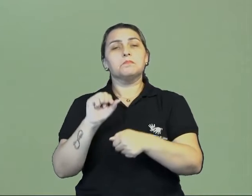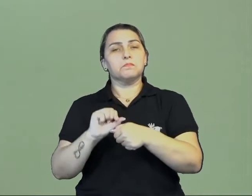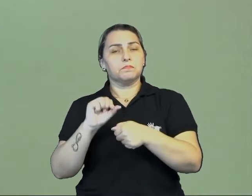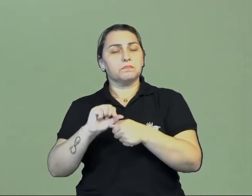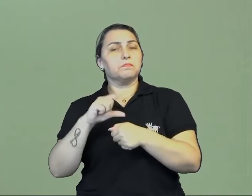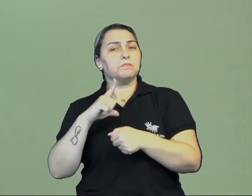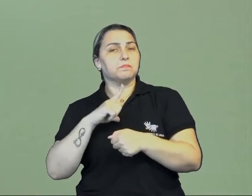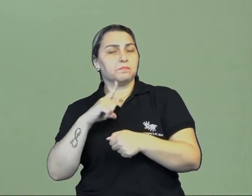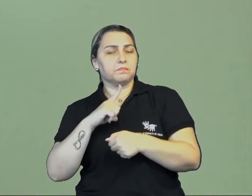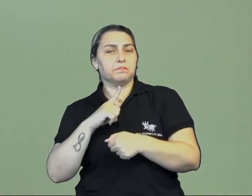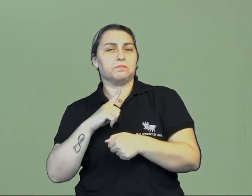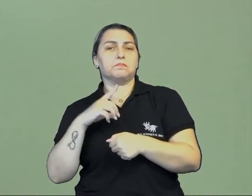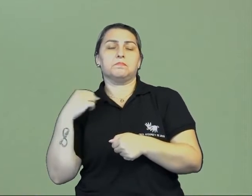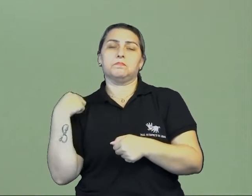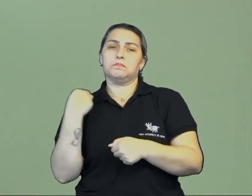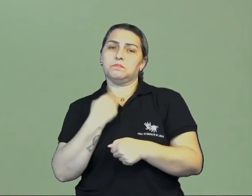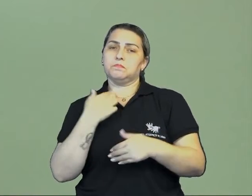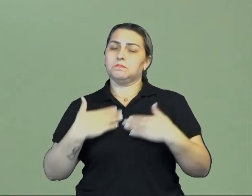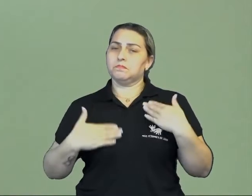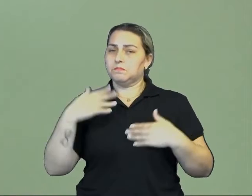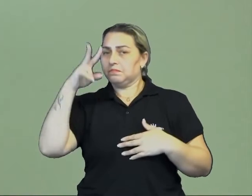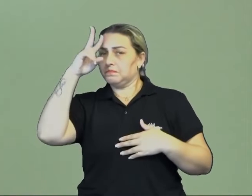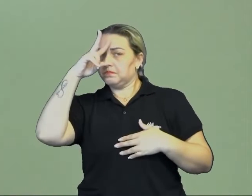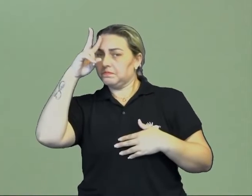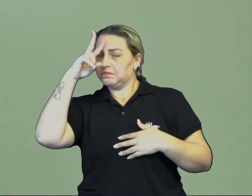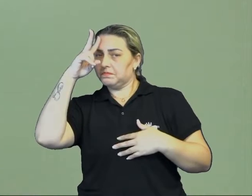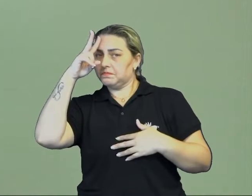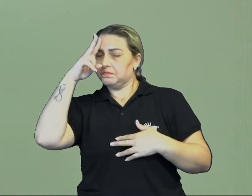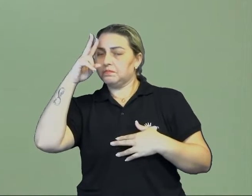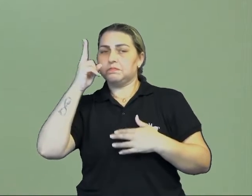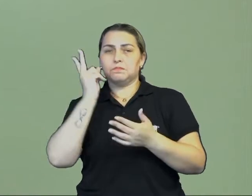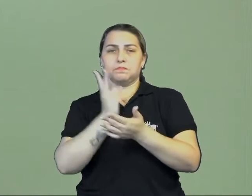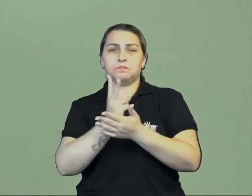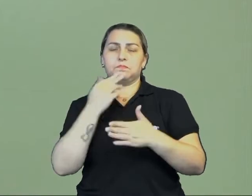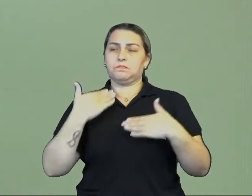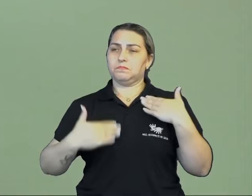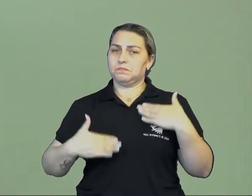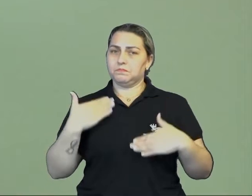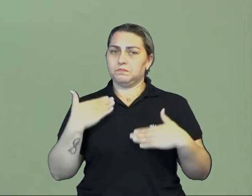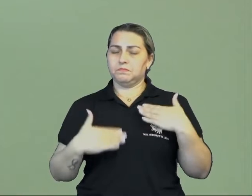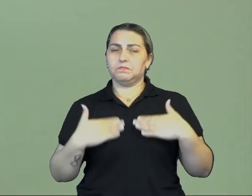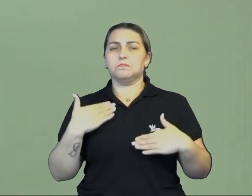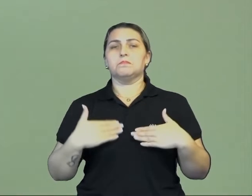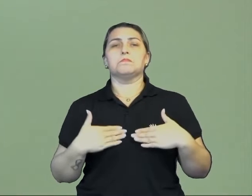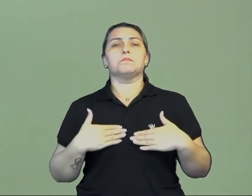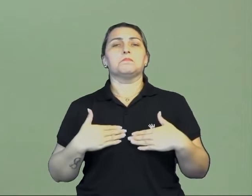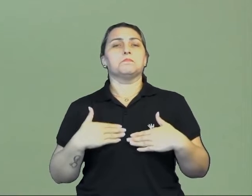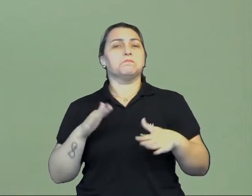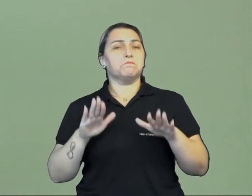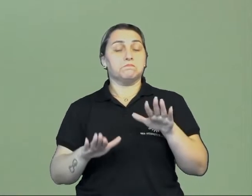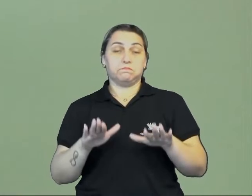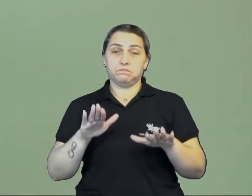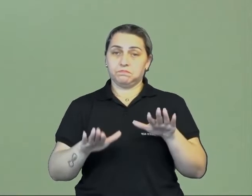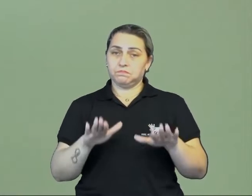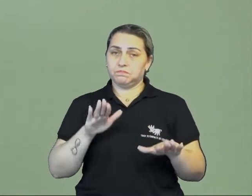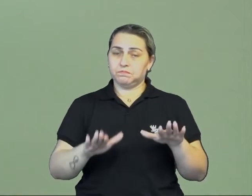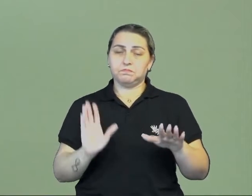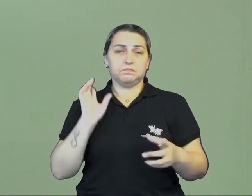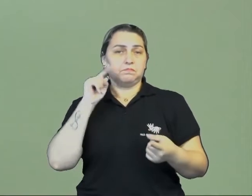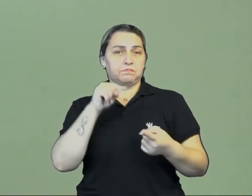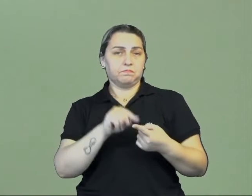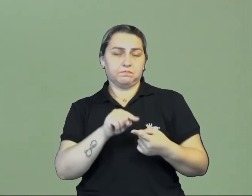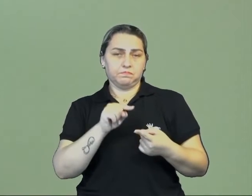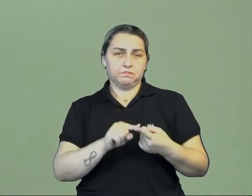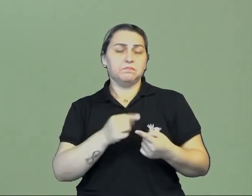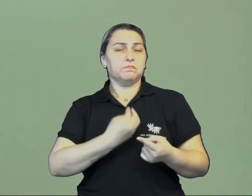um efeito no nosso corpo. Lembra que desde sempre o nosso corpo ele era moldado por algum tipo de performance, né?